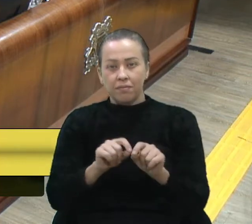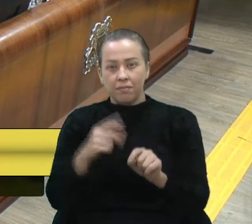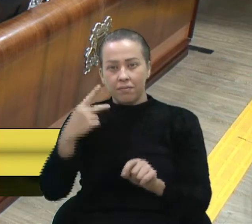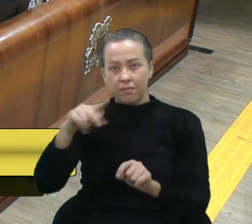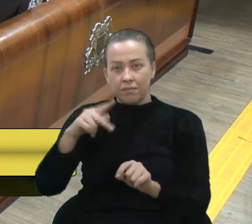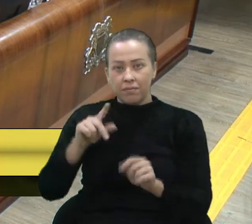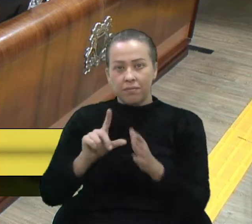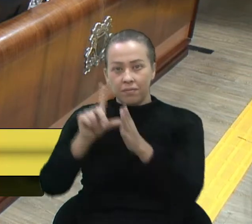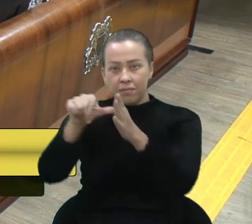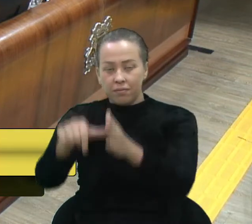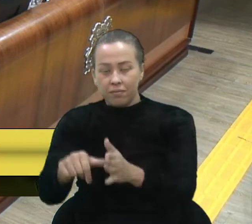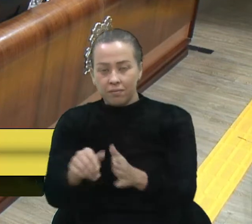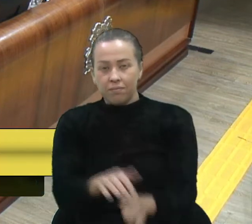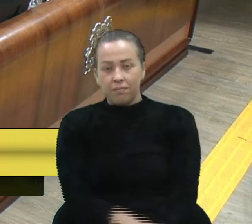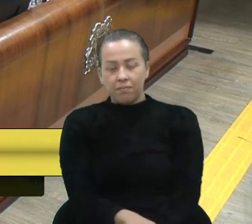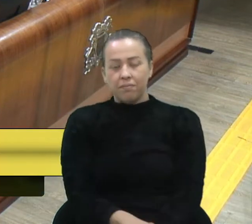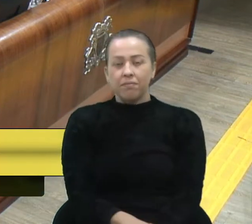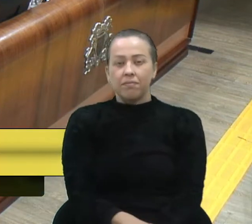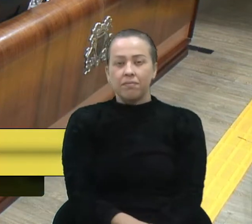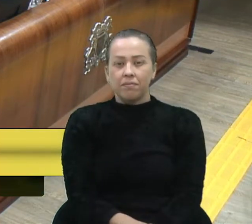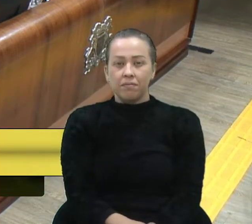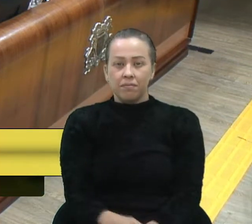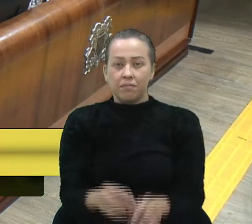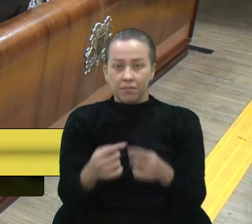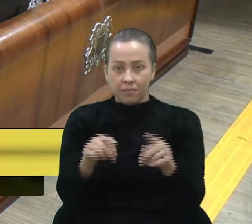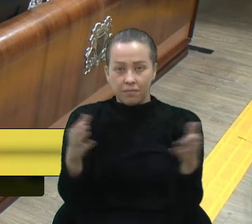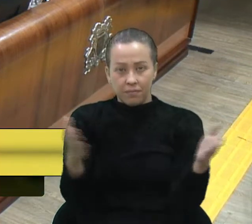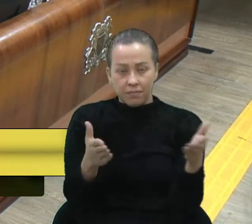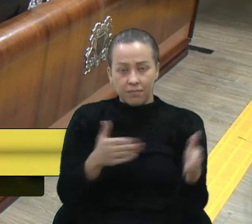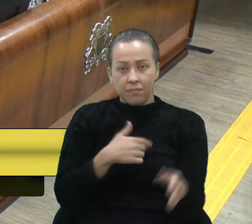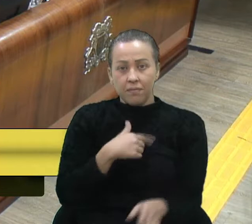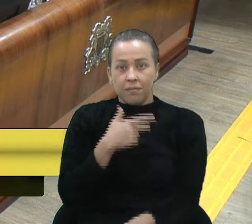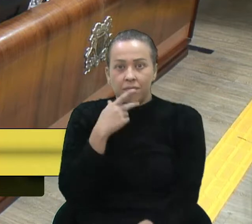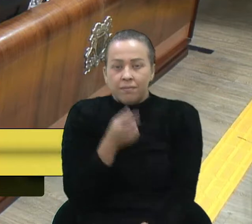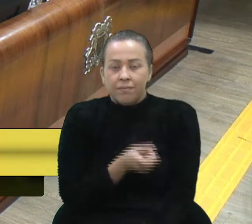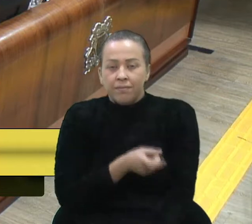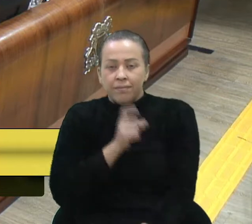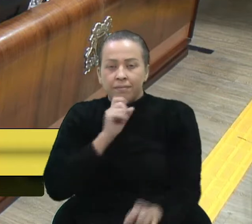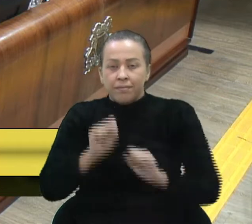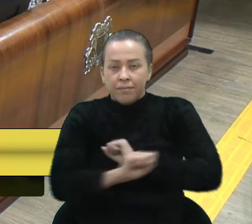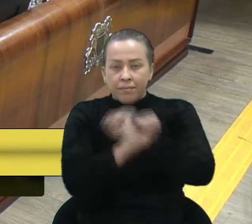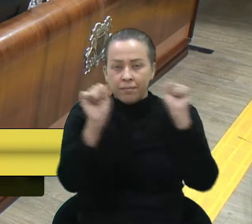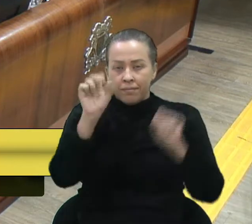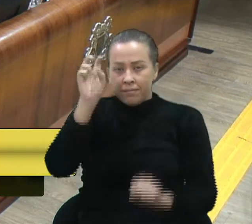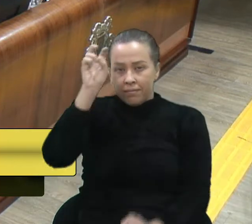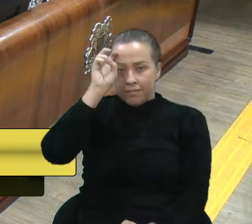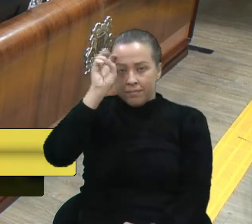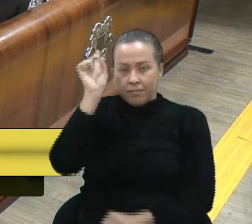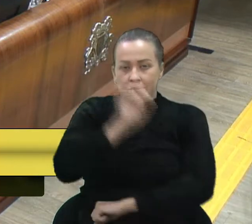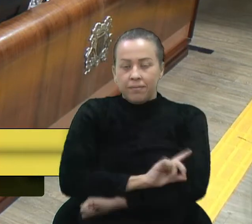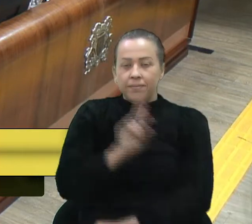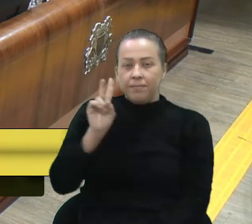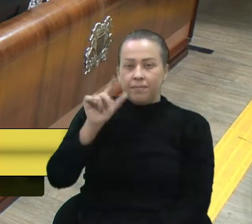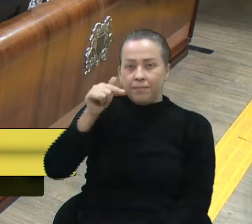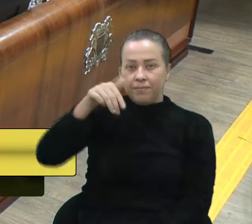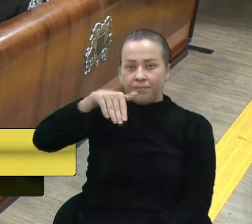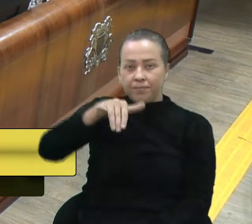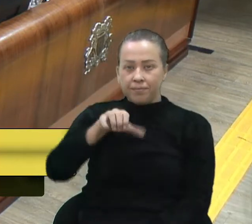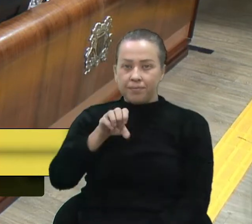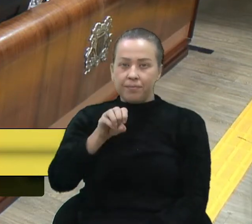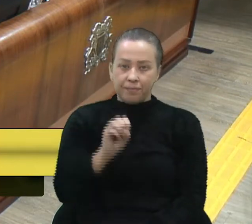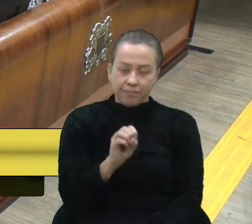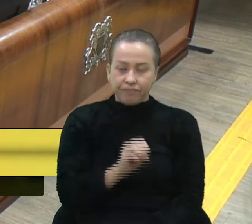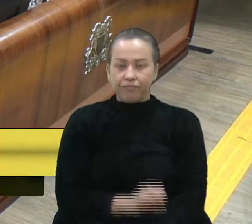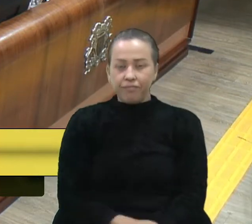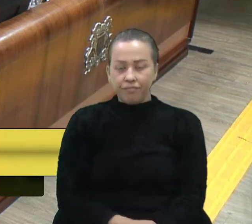dele posteriormente. Mas eu venho aqui hoje, nessa manhã fria de quinta-feira, dia 27 de maio,